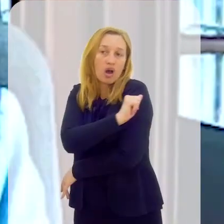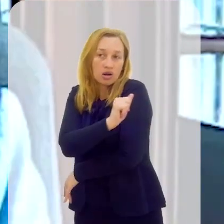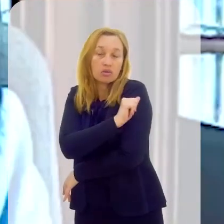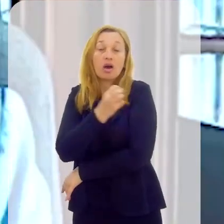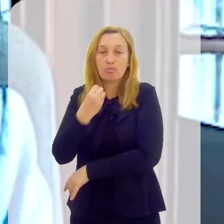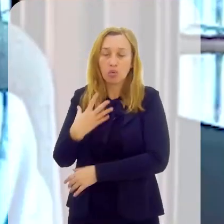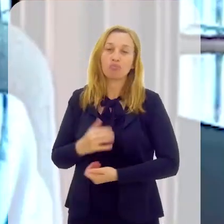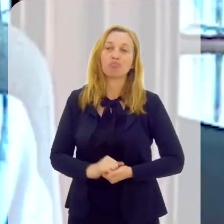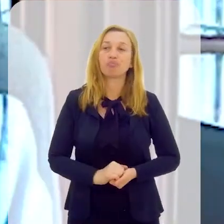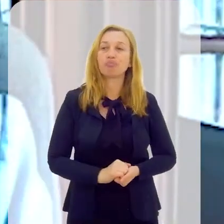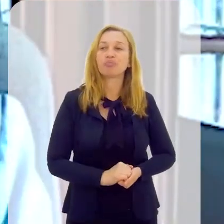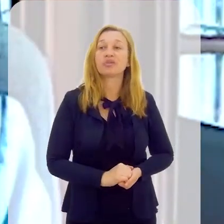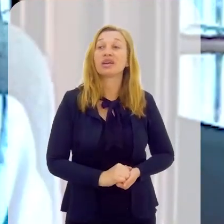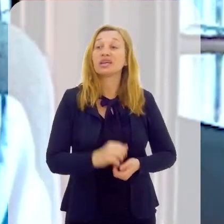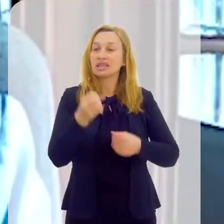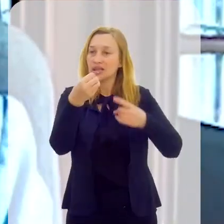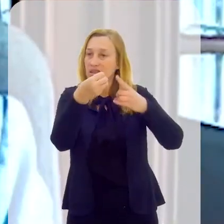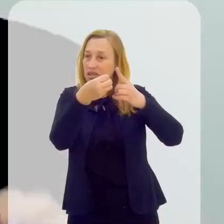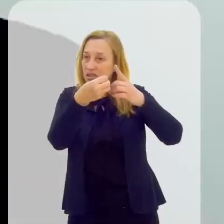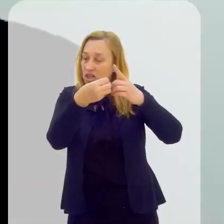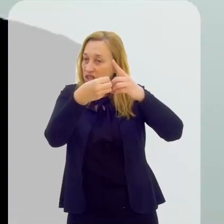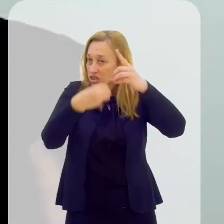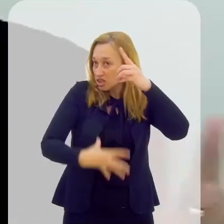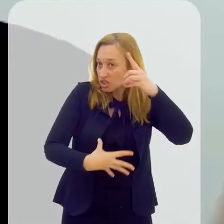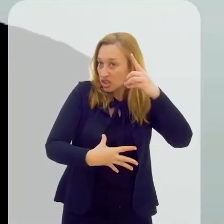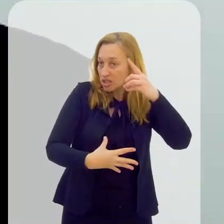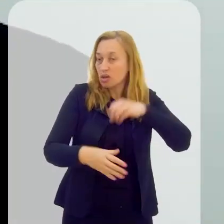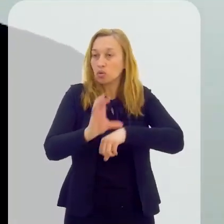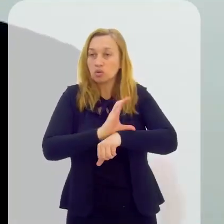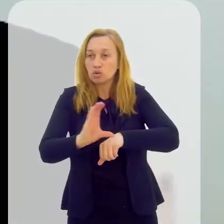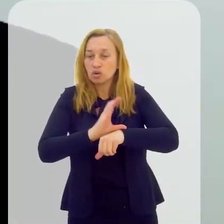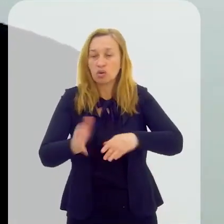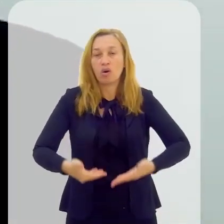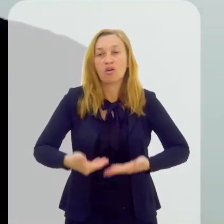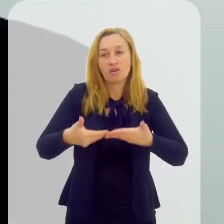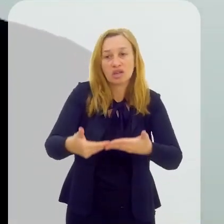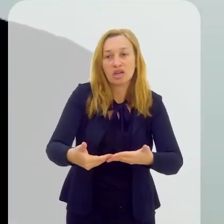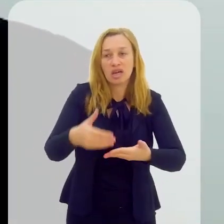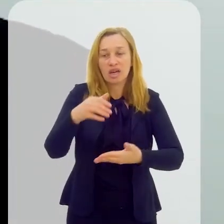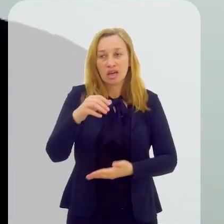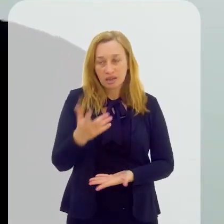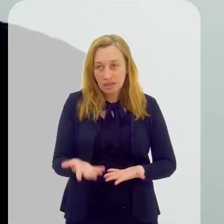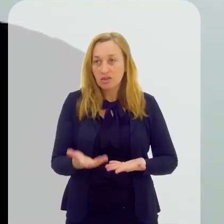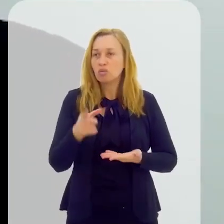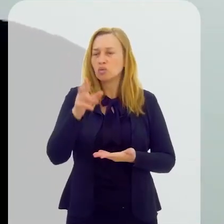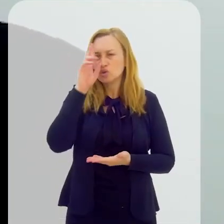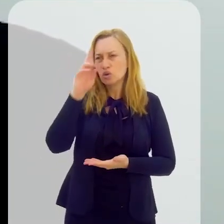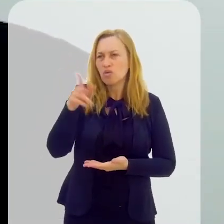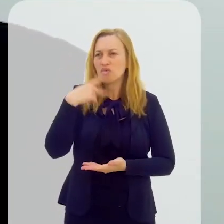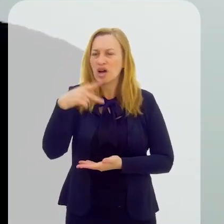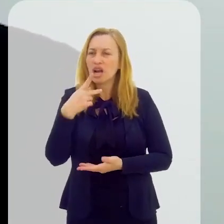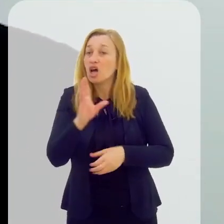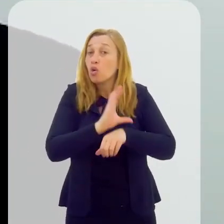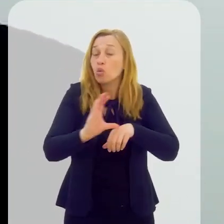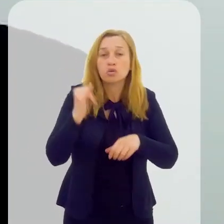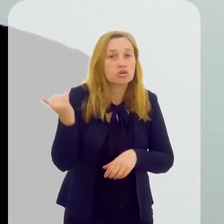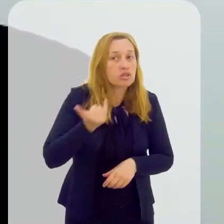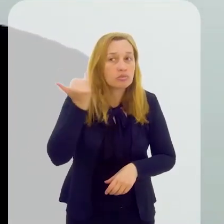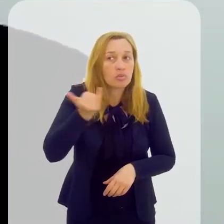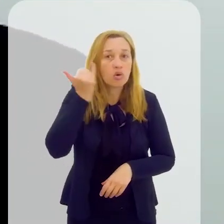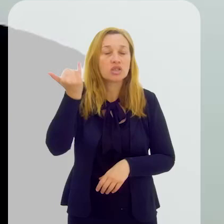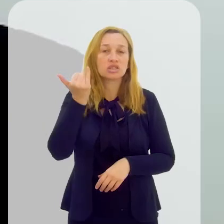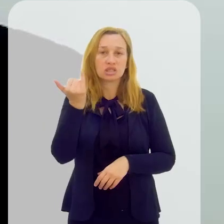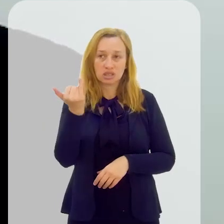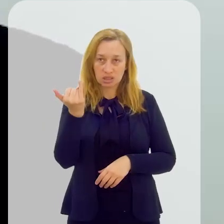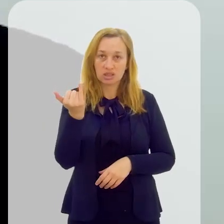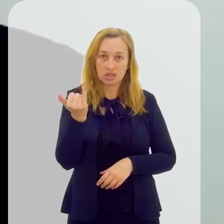sempre é muito enriquecedor. Né? Na descrição dos cursos, né, oferecidos pela SPM, o senhor falou sobre